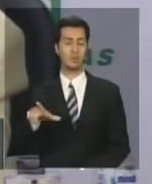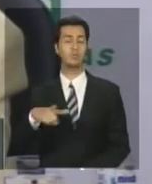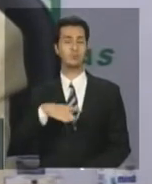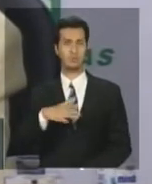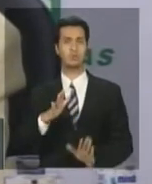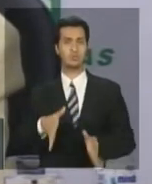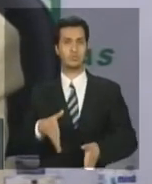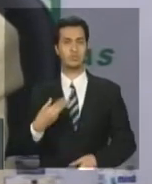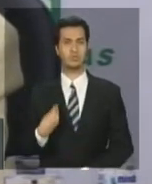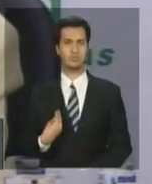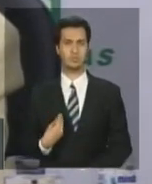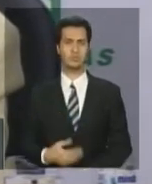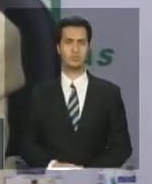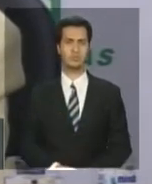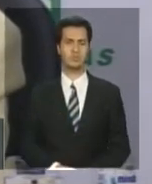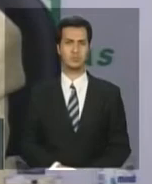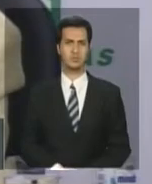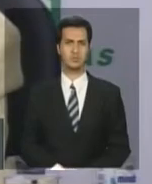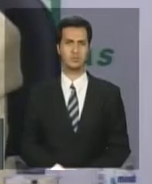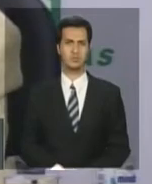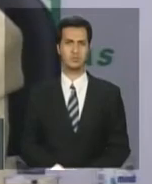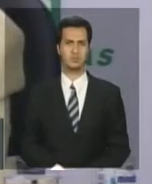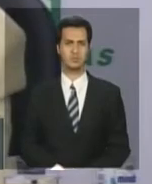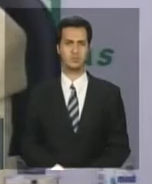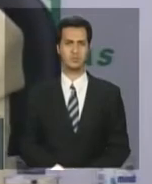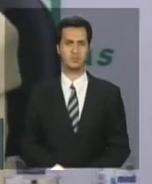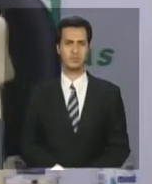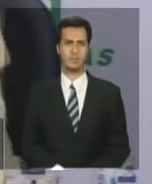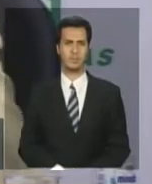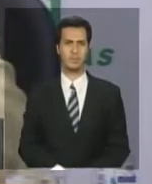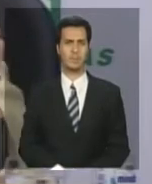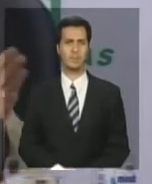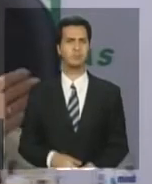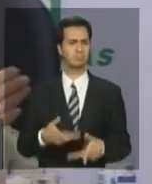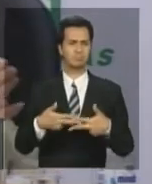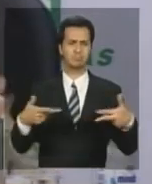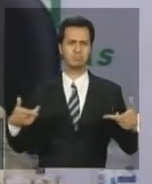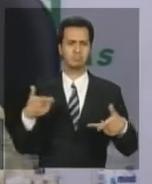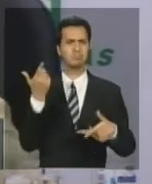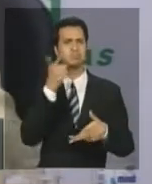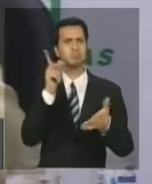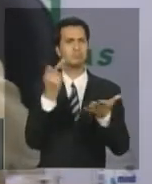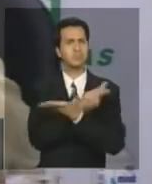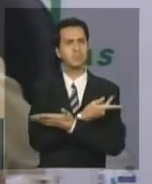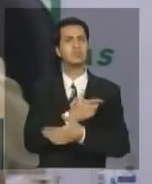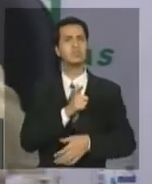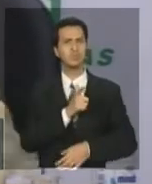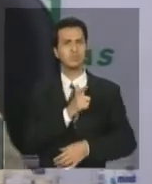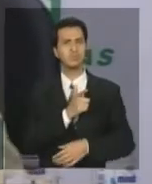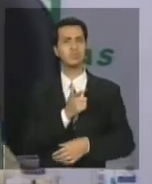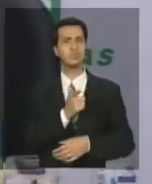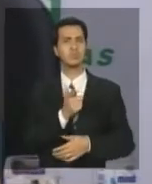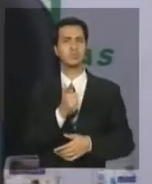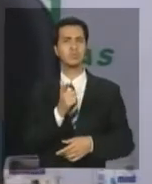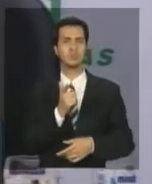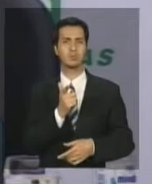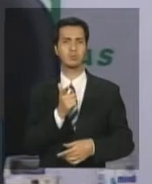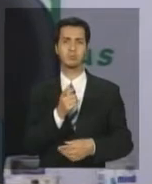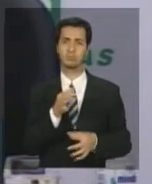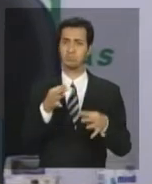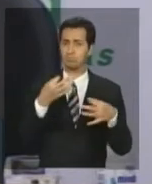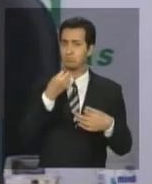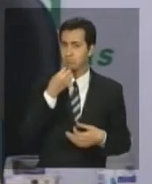é alguma coisa muito próximo disso. E as coisas estão acontecendo como poderiam